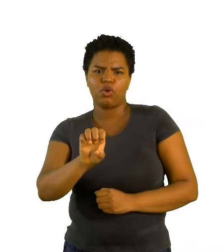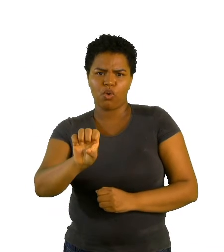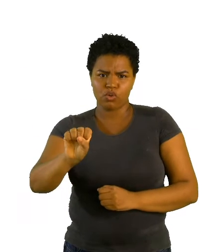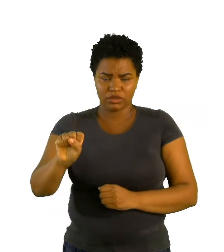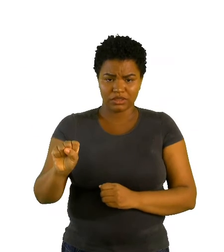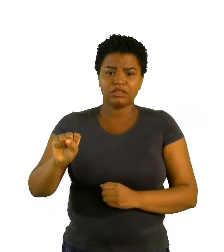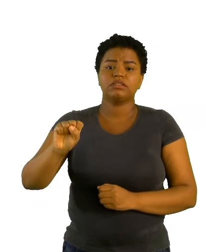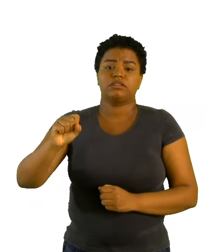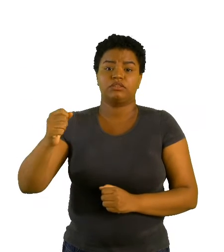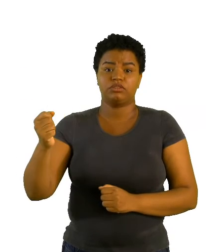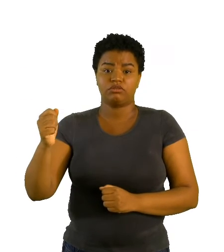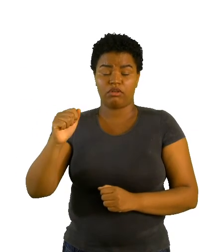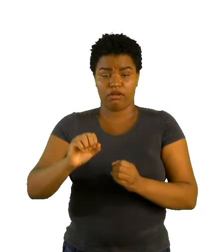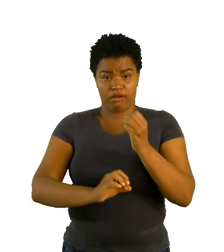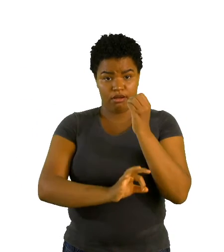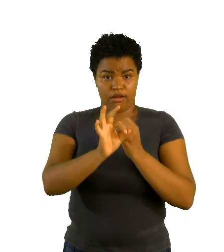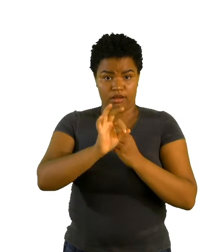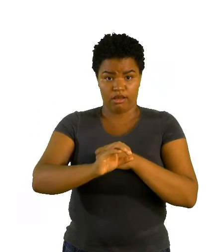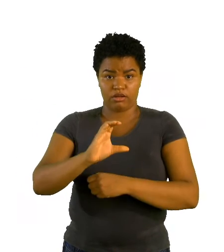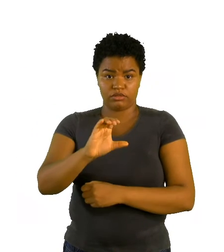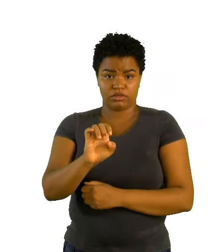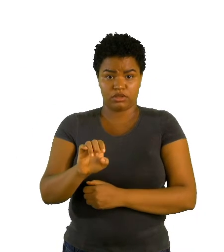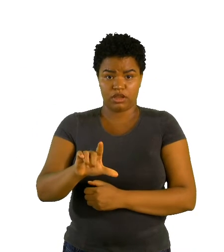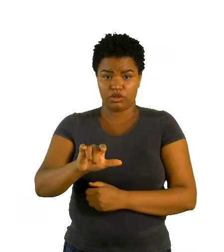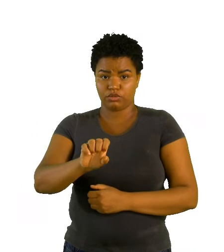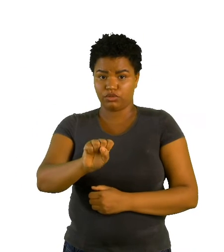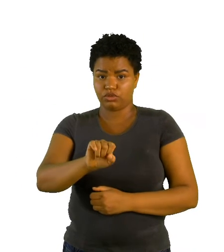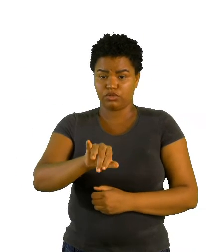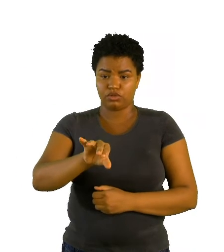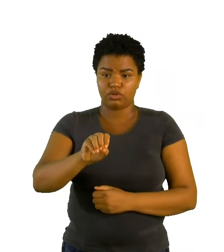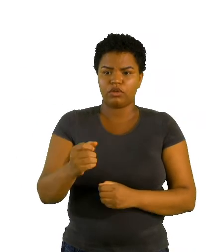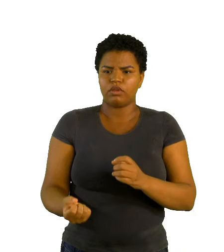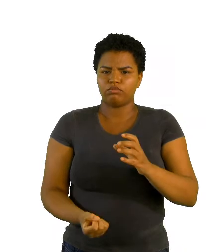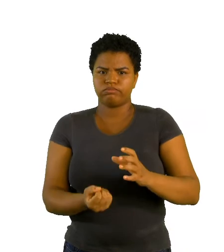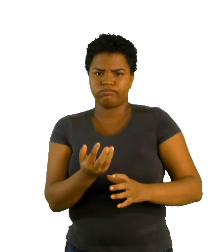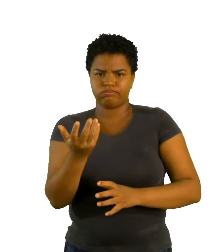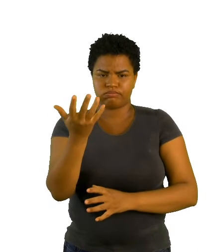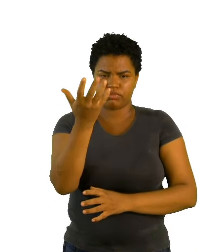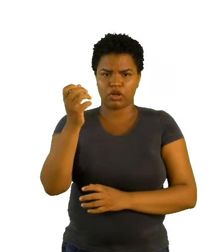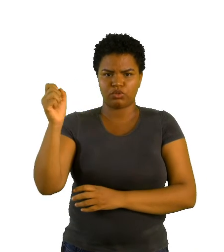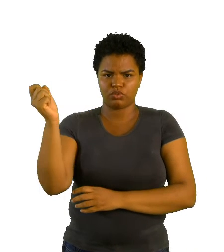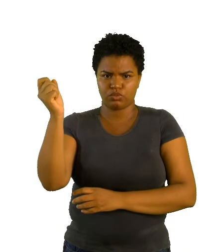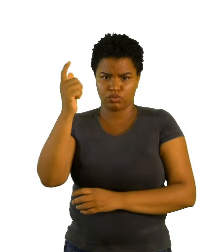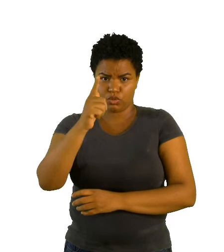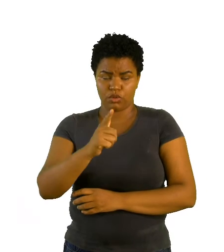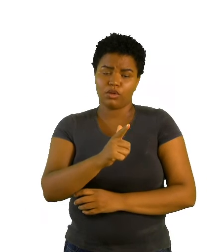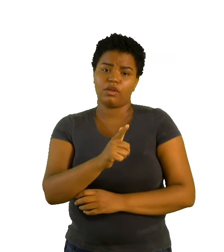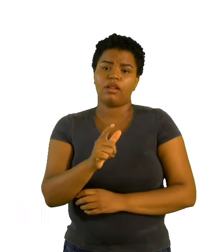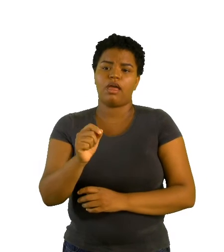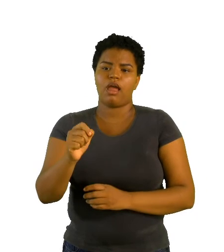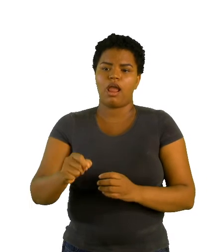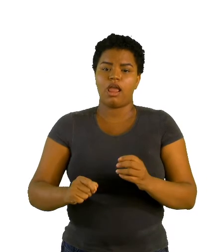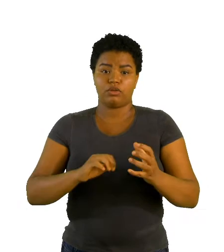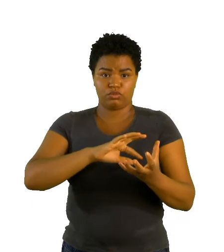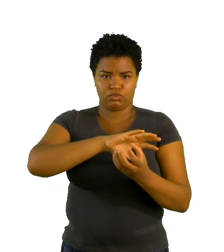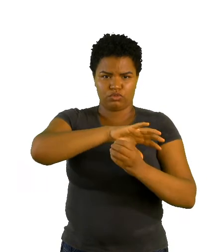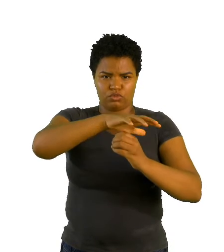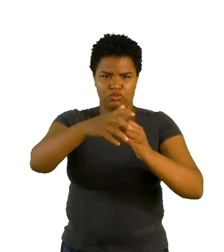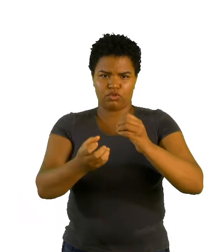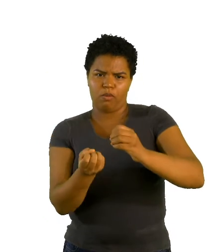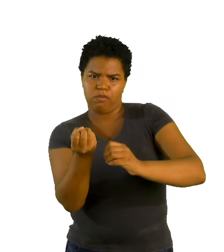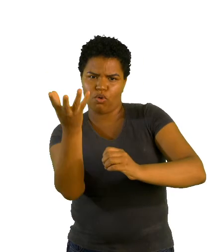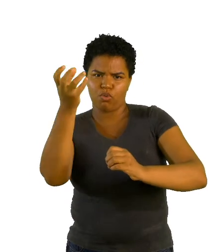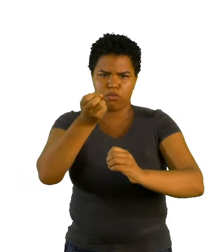agora sobre erupção solar. Erupção solar nada mais é do que gigantescas explosões que ocorrem na superfície do Sol.